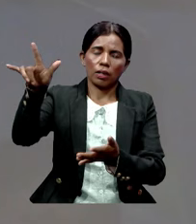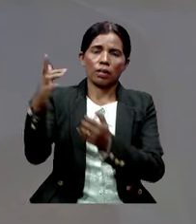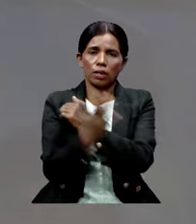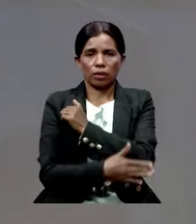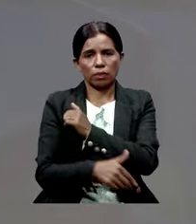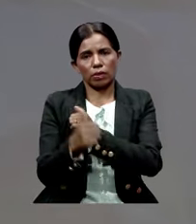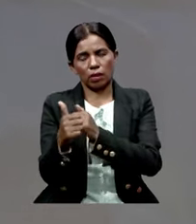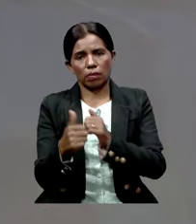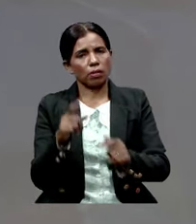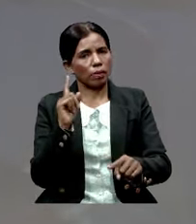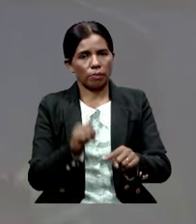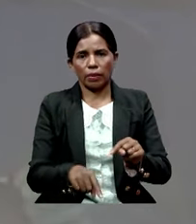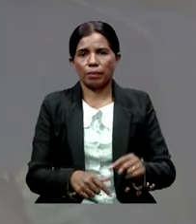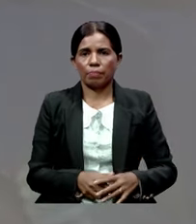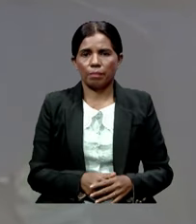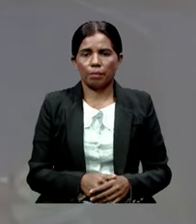Ele vai.